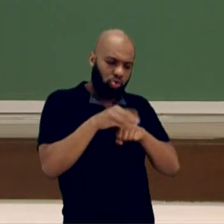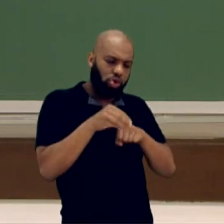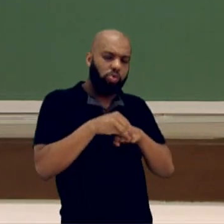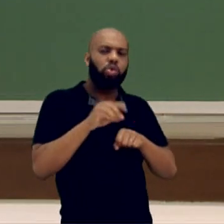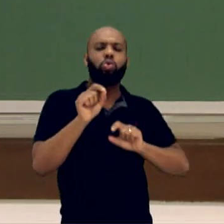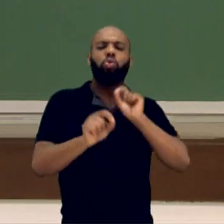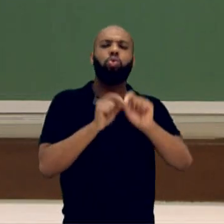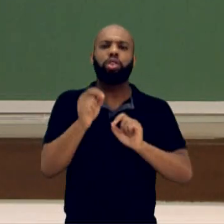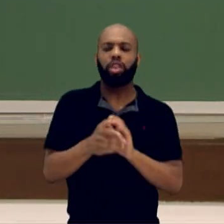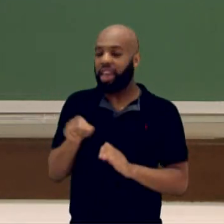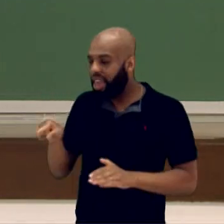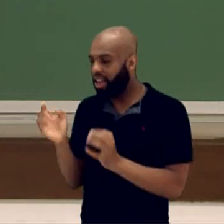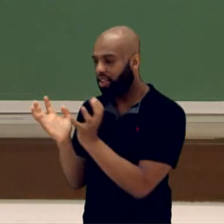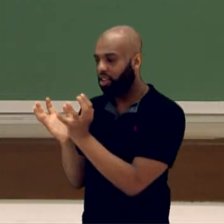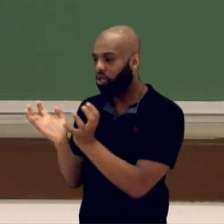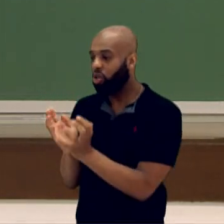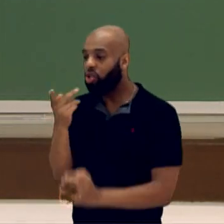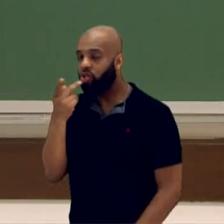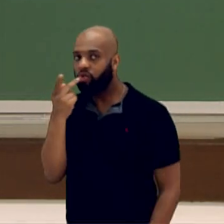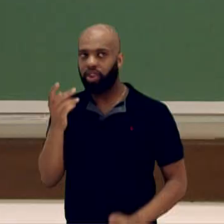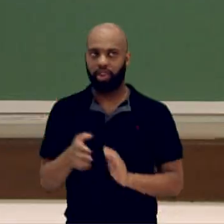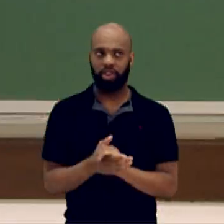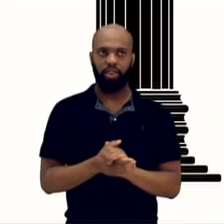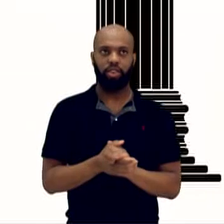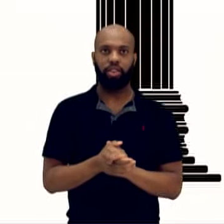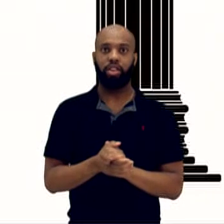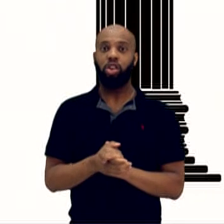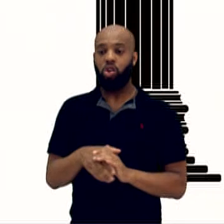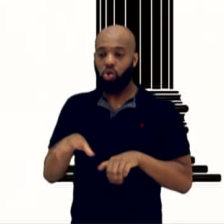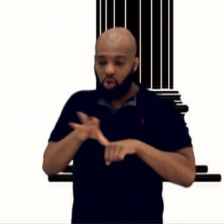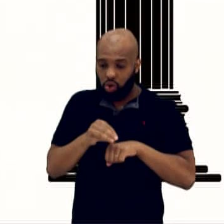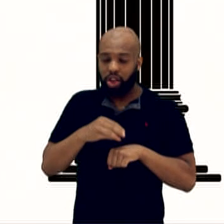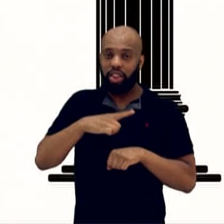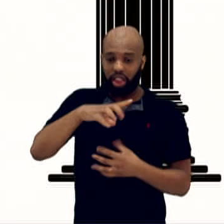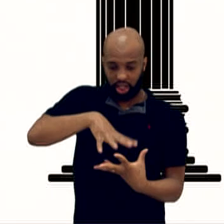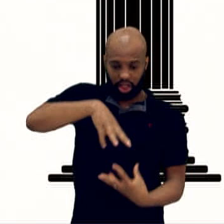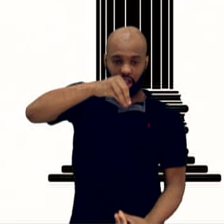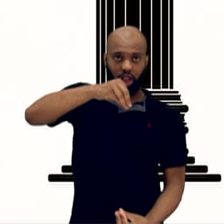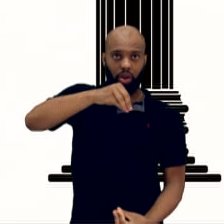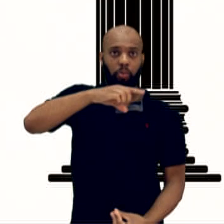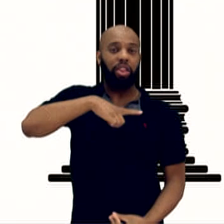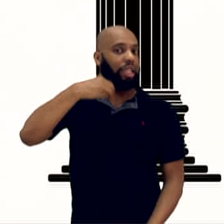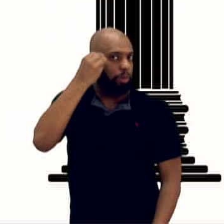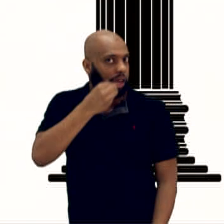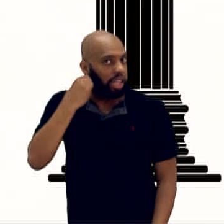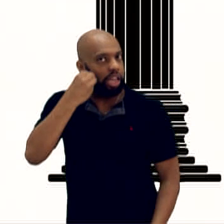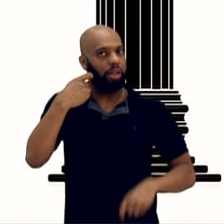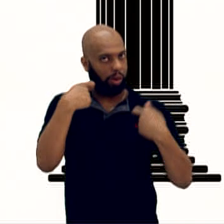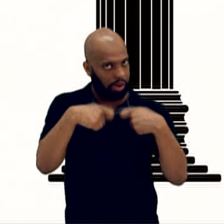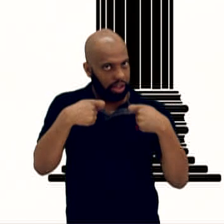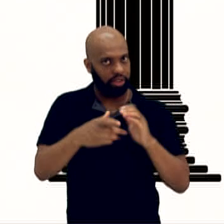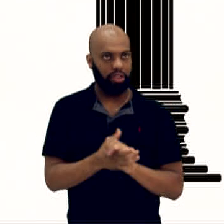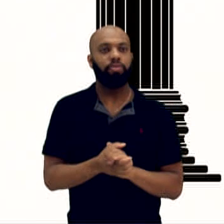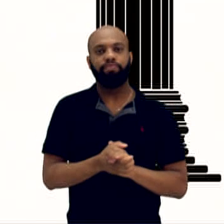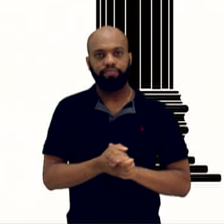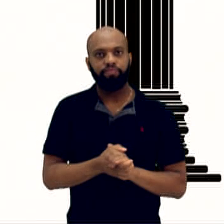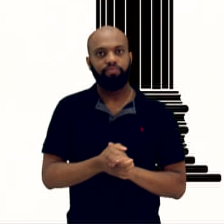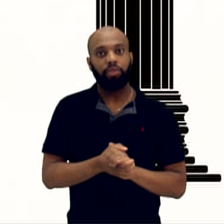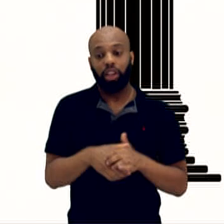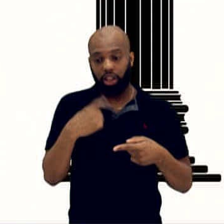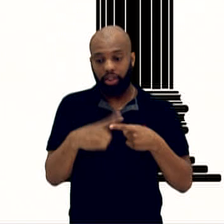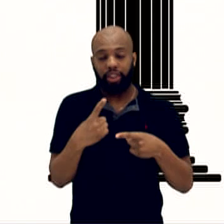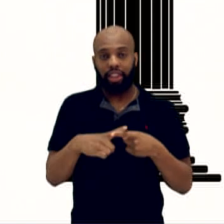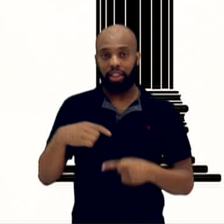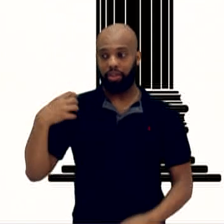seguinte: para os estoicos, o conhecimento seria formado em nossa alma a partir da experiência, ou seja,